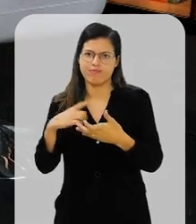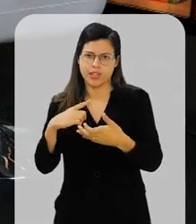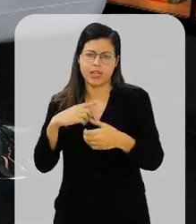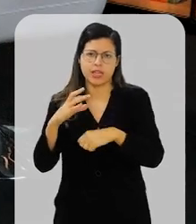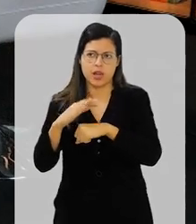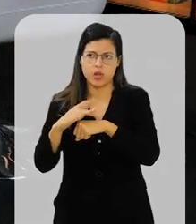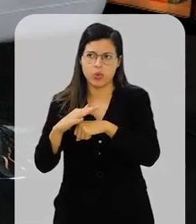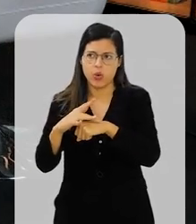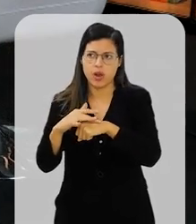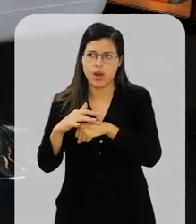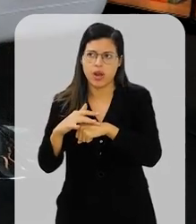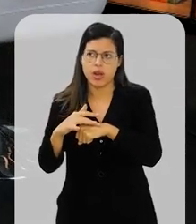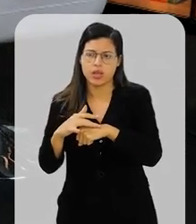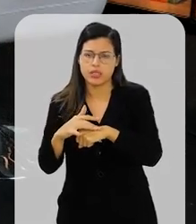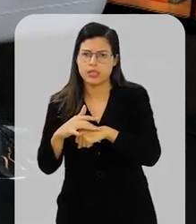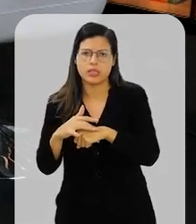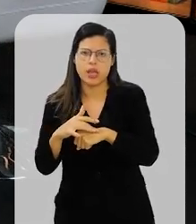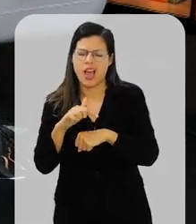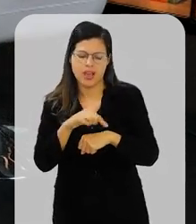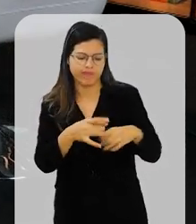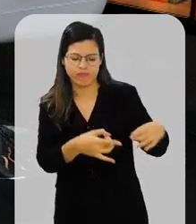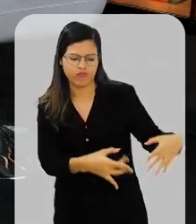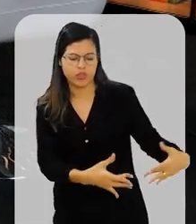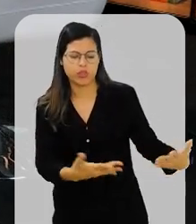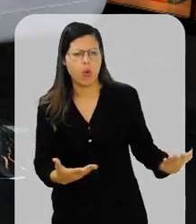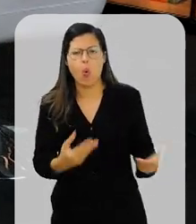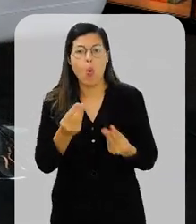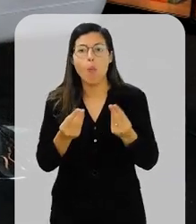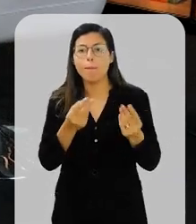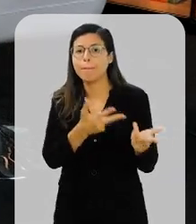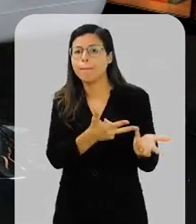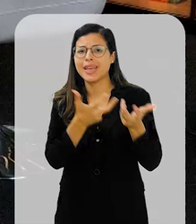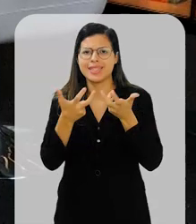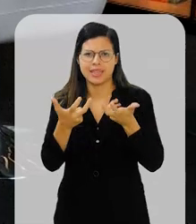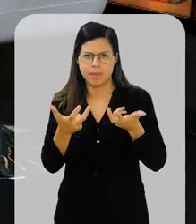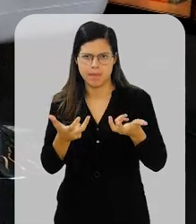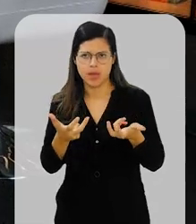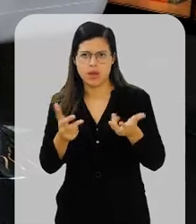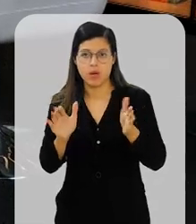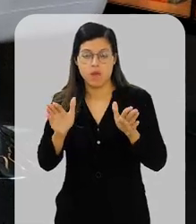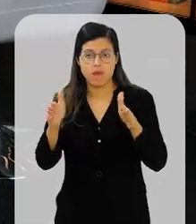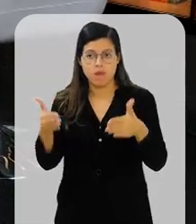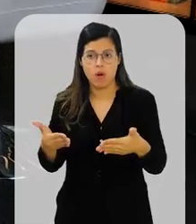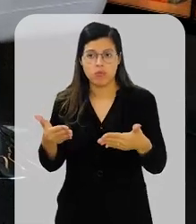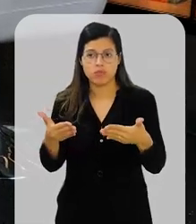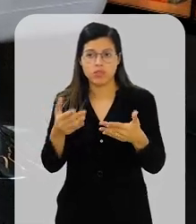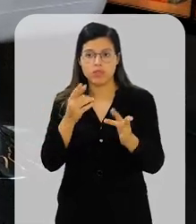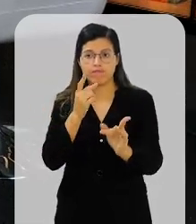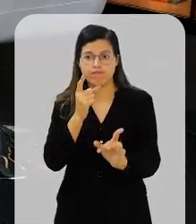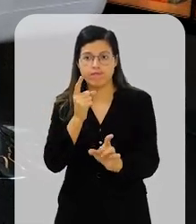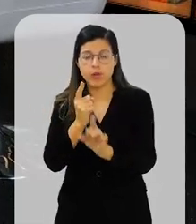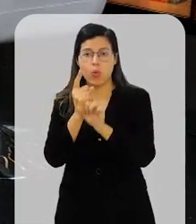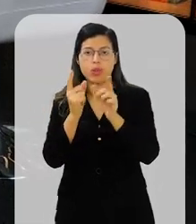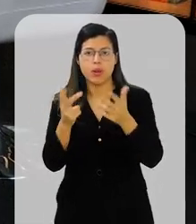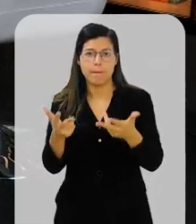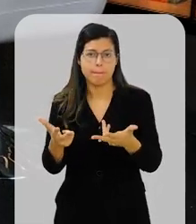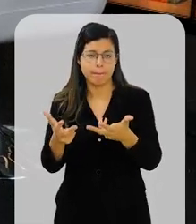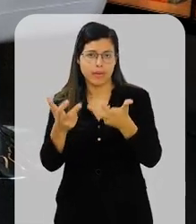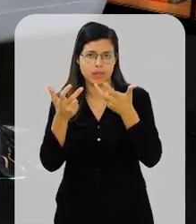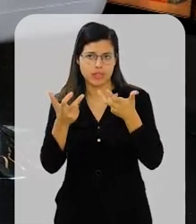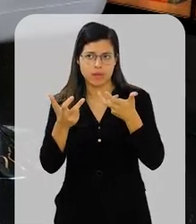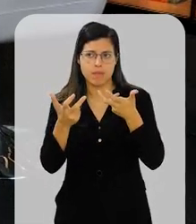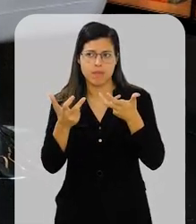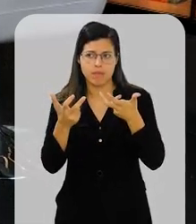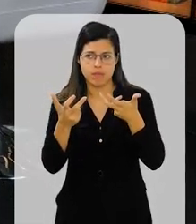doença degenerativa, é descartável. Como identificar? Porque eu acho que esse é o foco da gente identificar... Então.